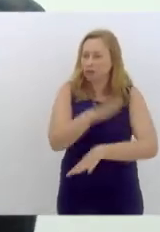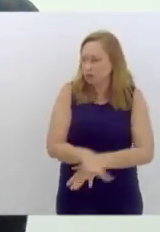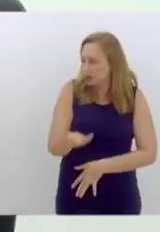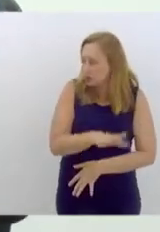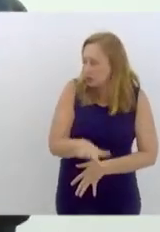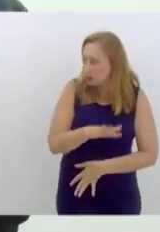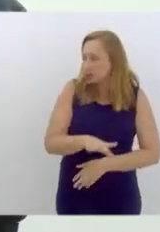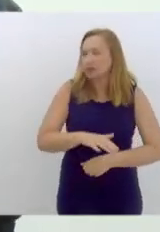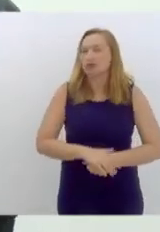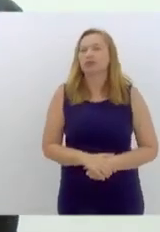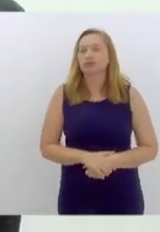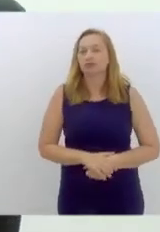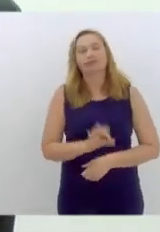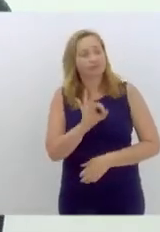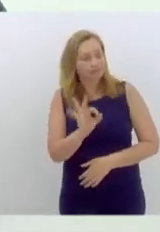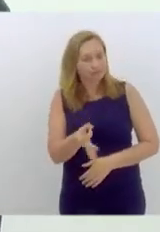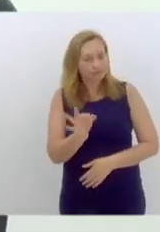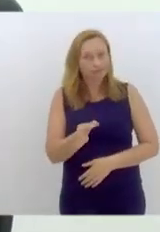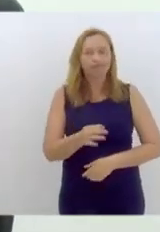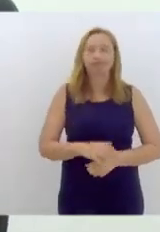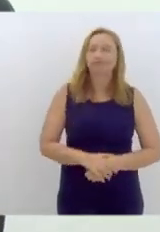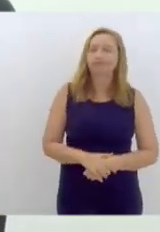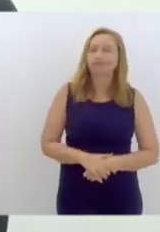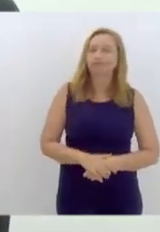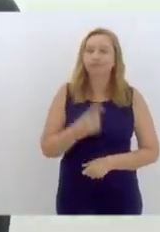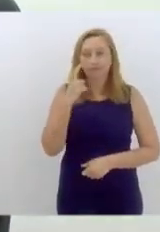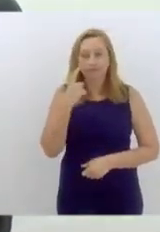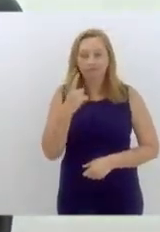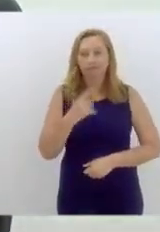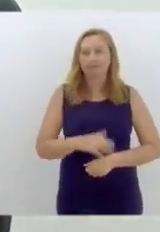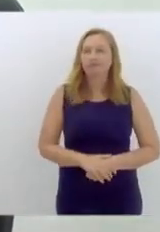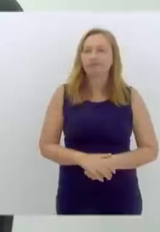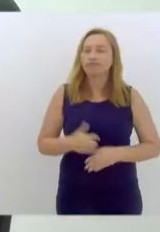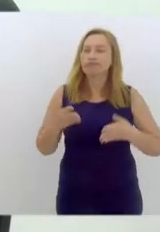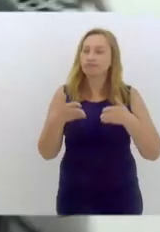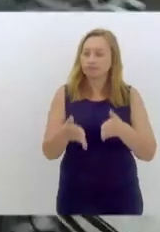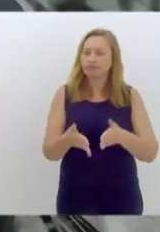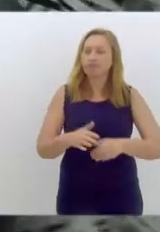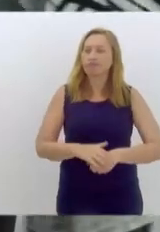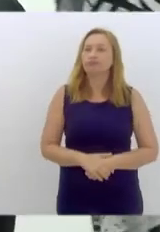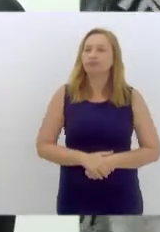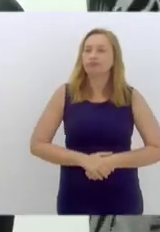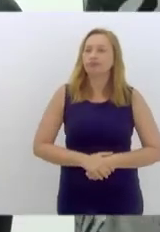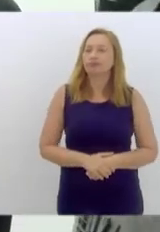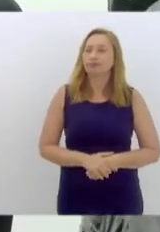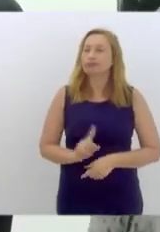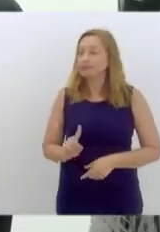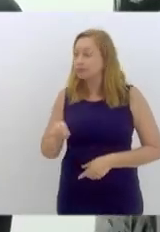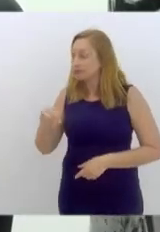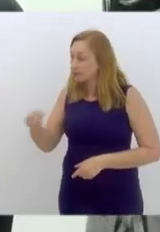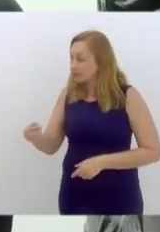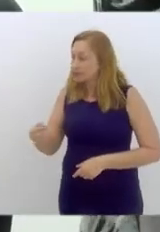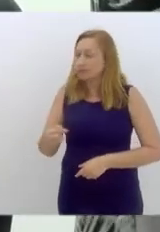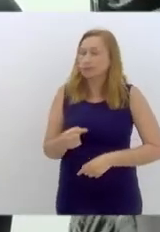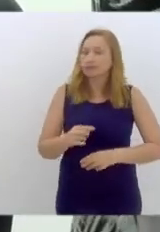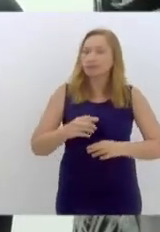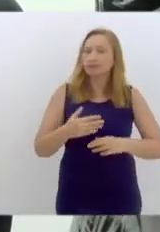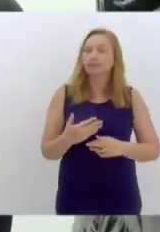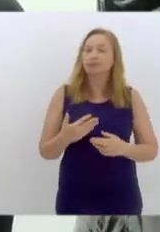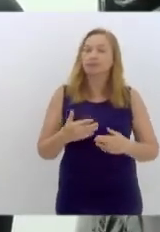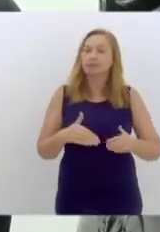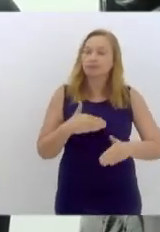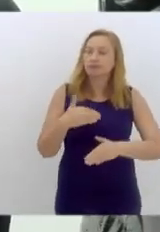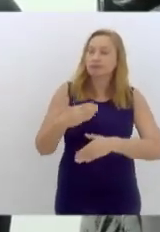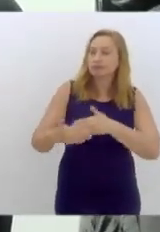crianças. Isso, evidentemente, tem que ser enfrentado como um aspecto central, né? E depois isso se reflete ao longo de toda